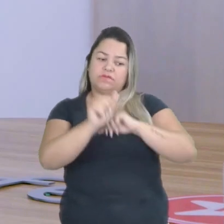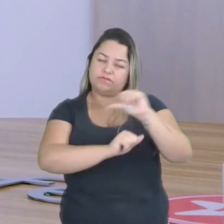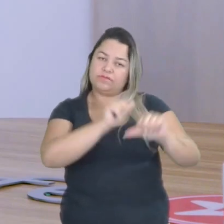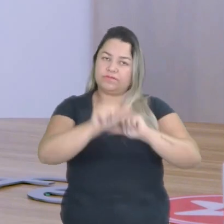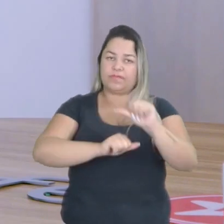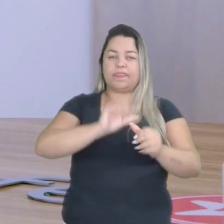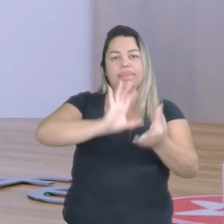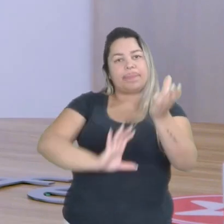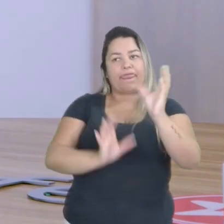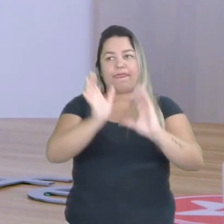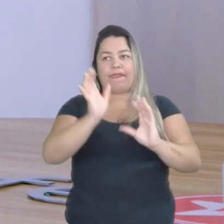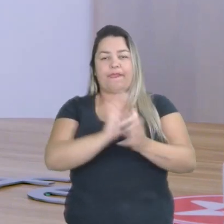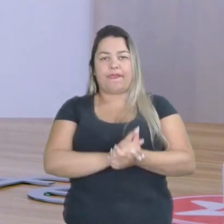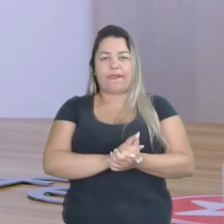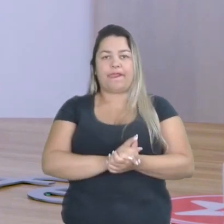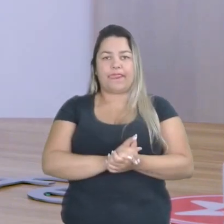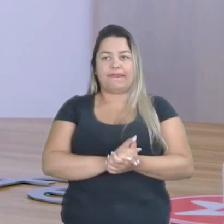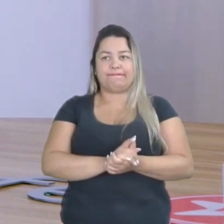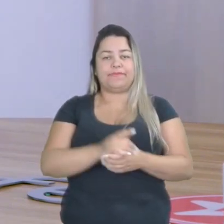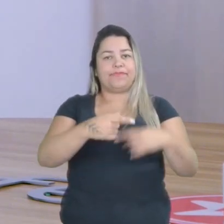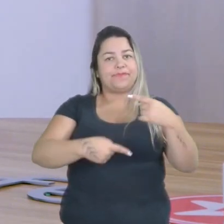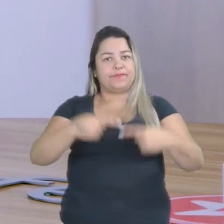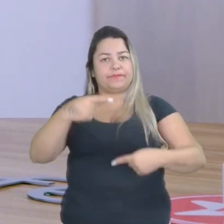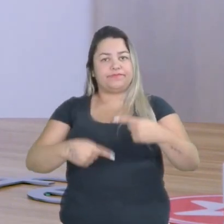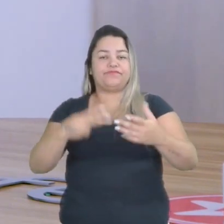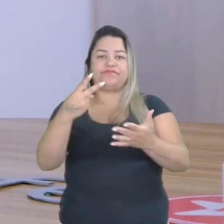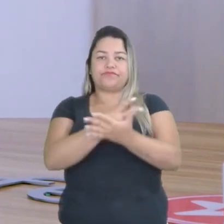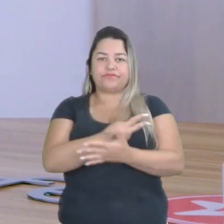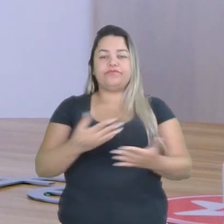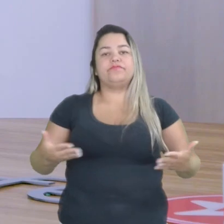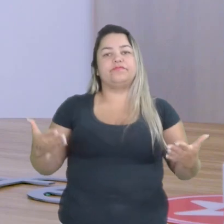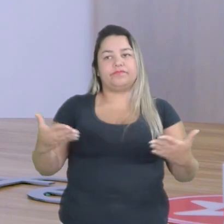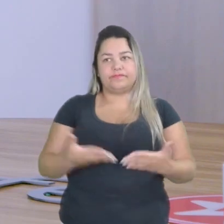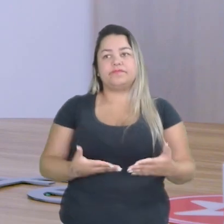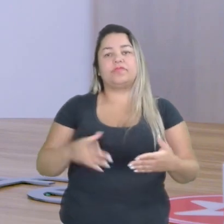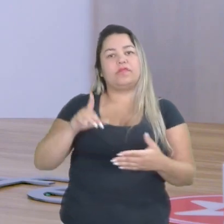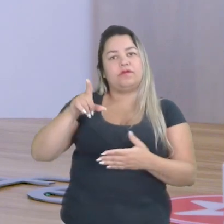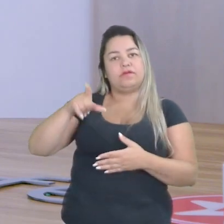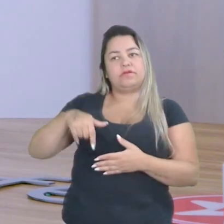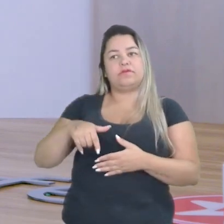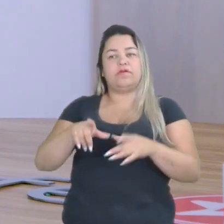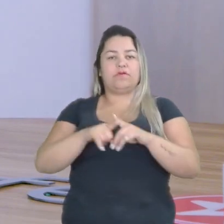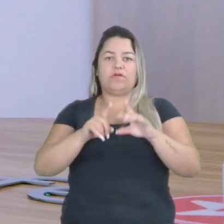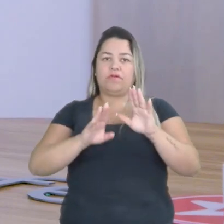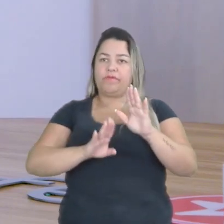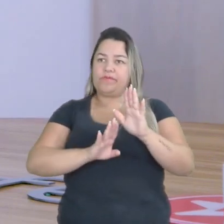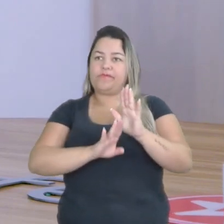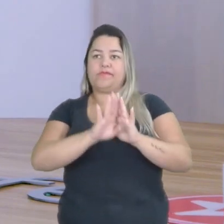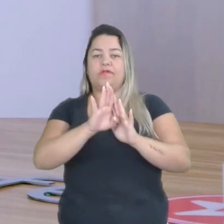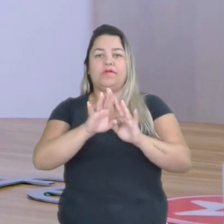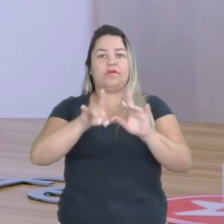das mudanças climáticas estão aí. Fruto desses debates que estão acontecendo agora, serão metas